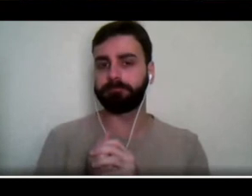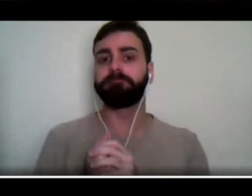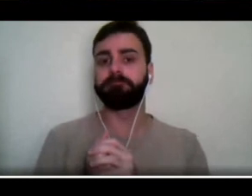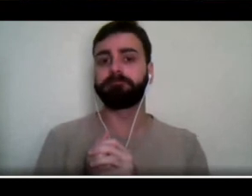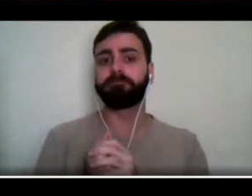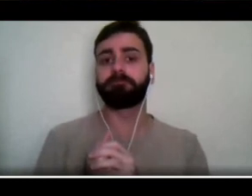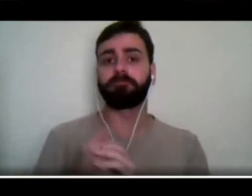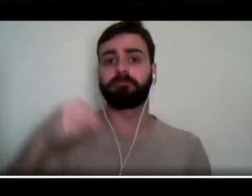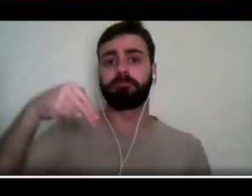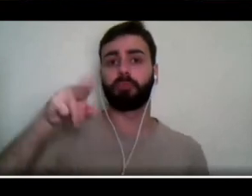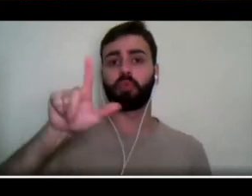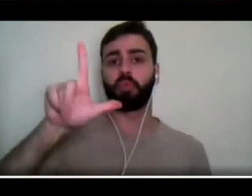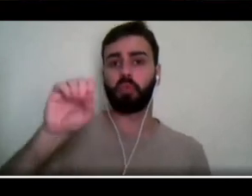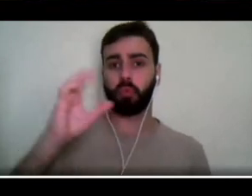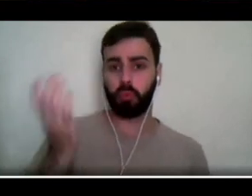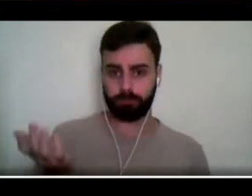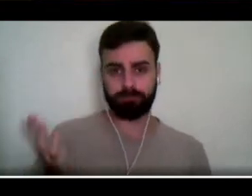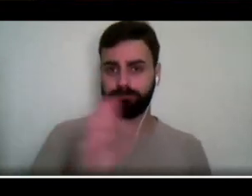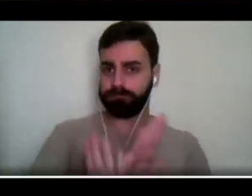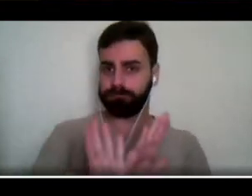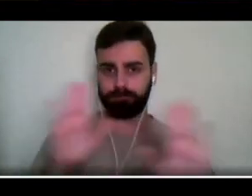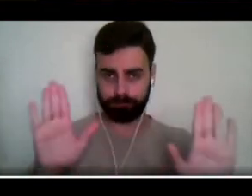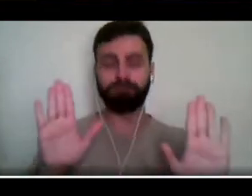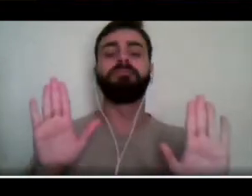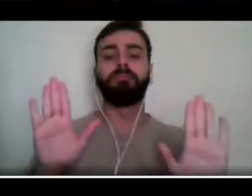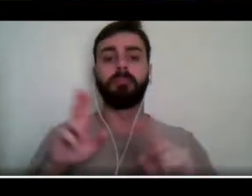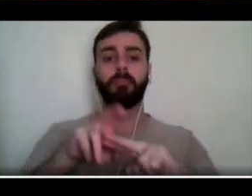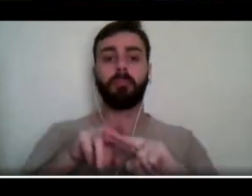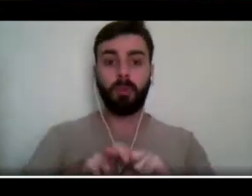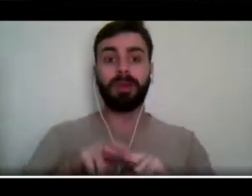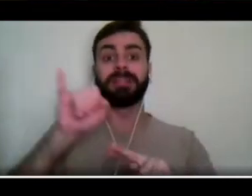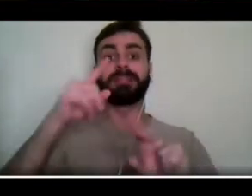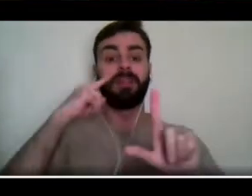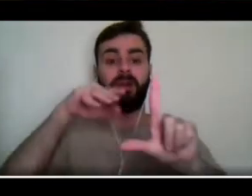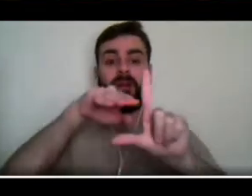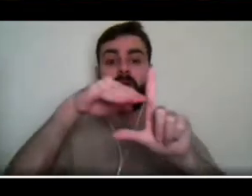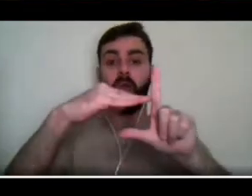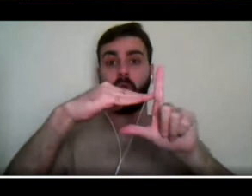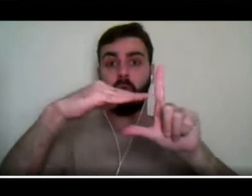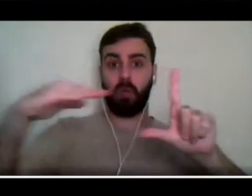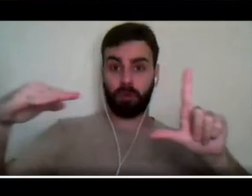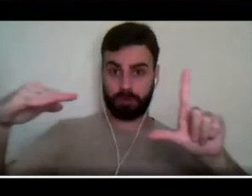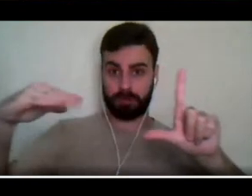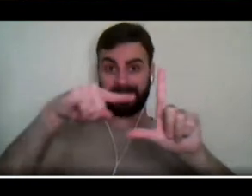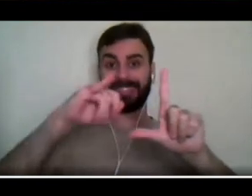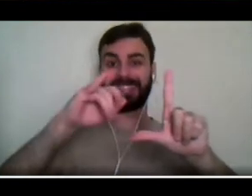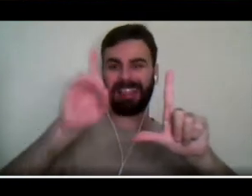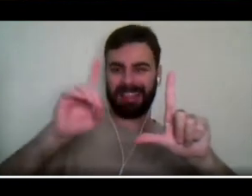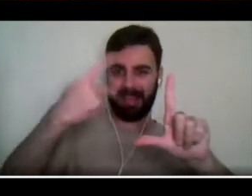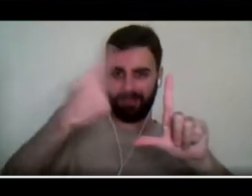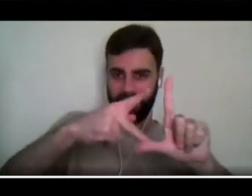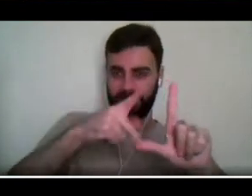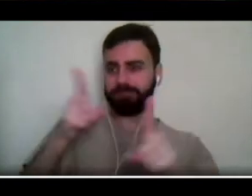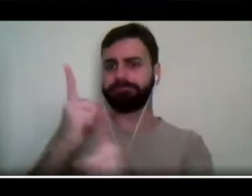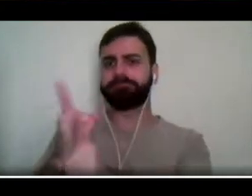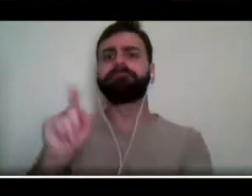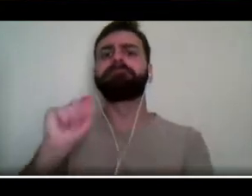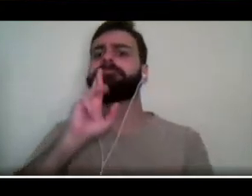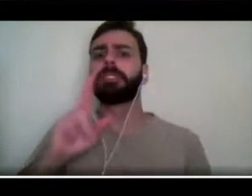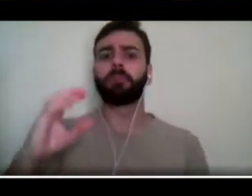constante, eu tenho zero. Então, a aceleração em x é nula. Agora, vamos fazer